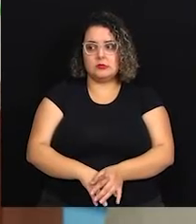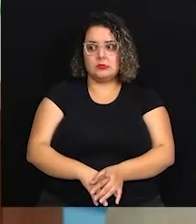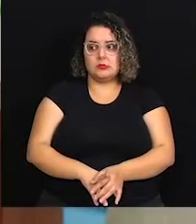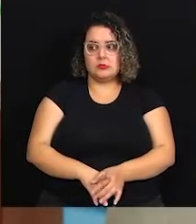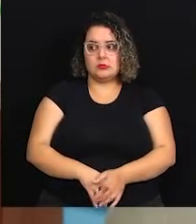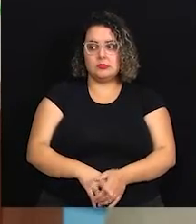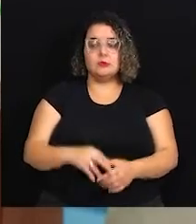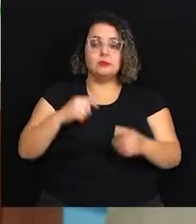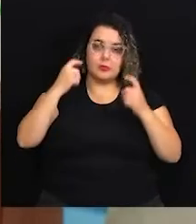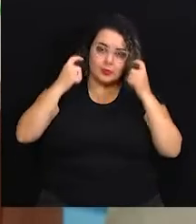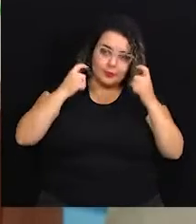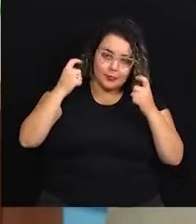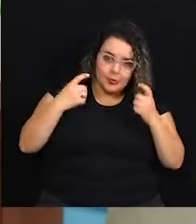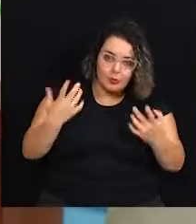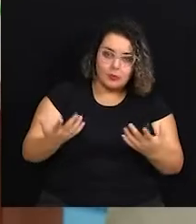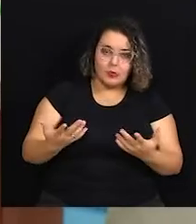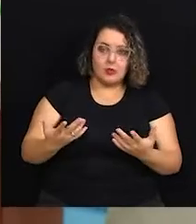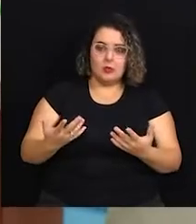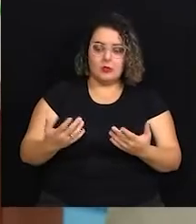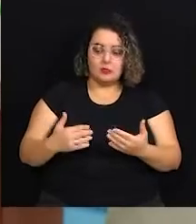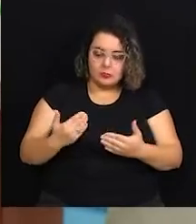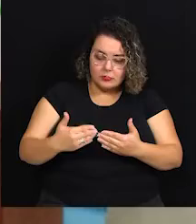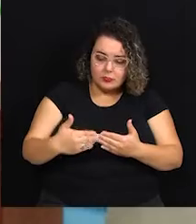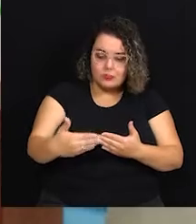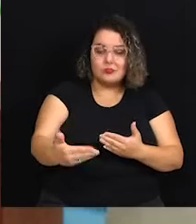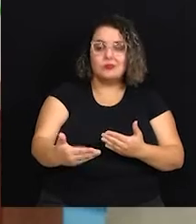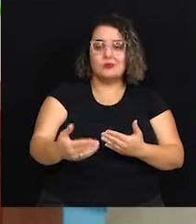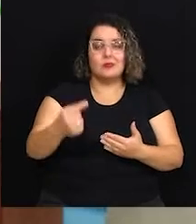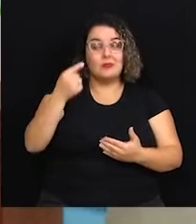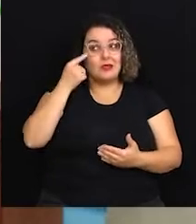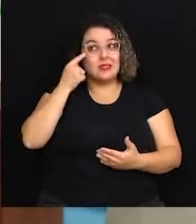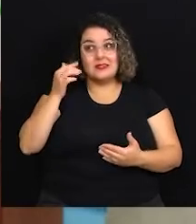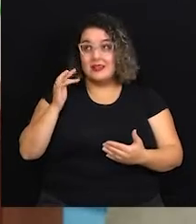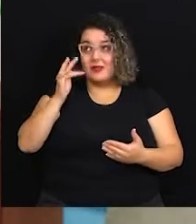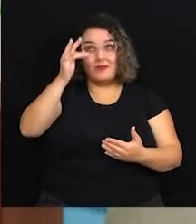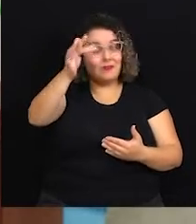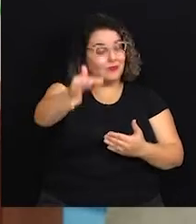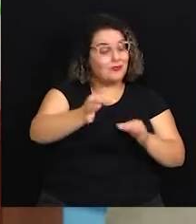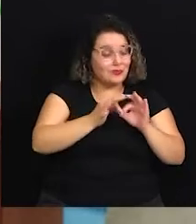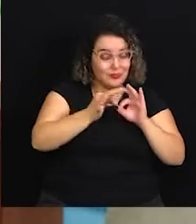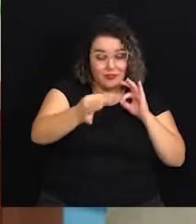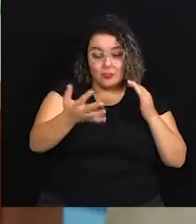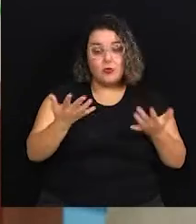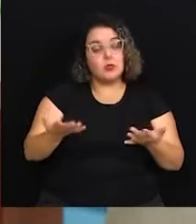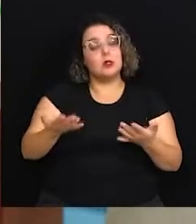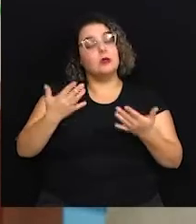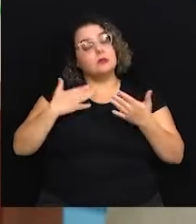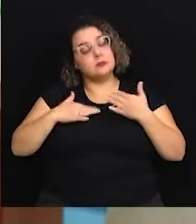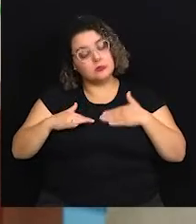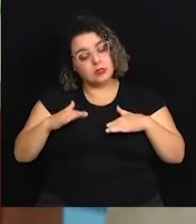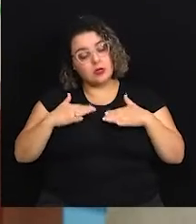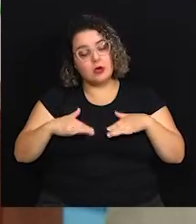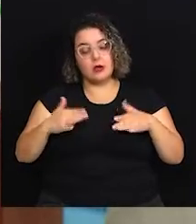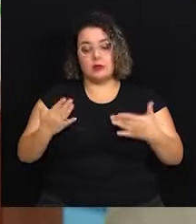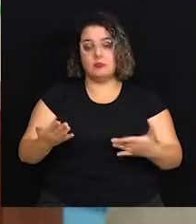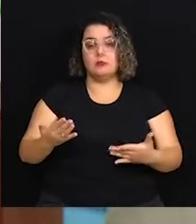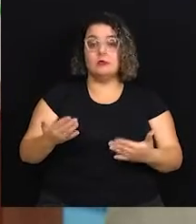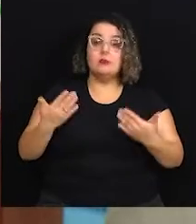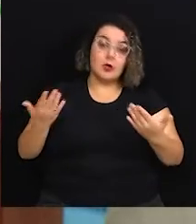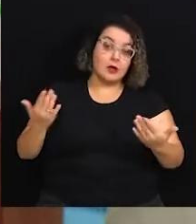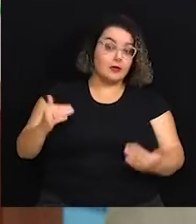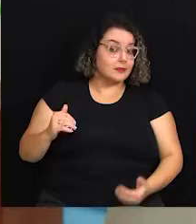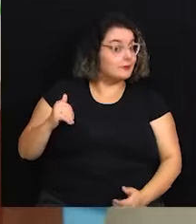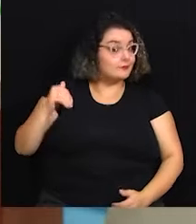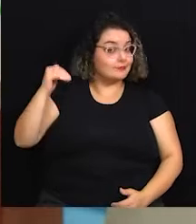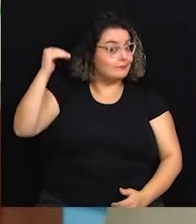fiquei muito preocupada em dar um passo muito grande, né? Mas aí esses que vieram estavam crescendo, né? Estavam